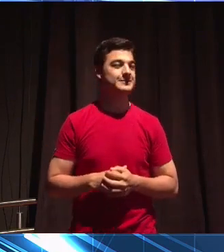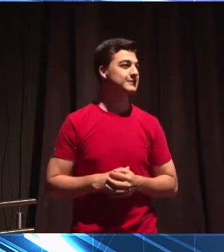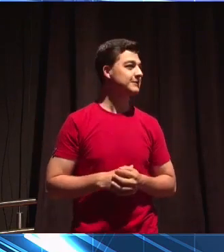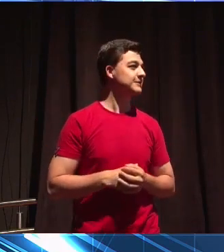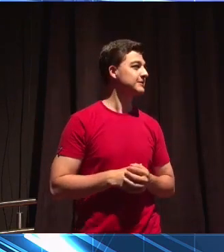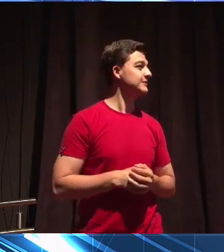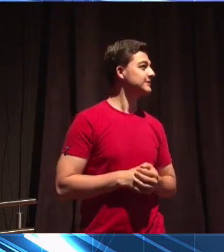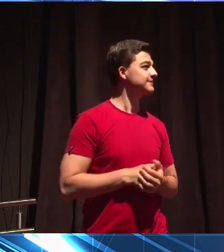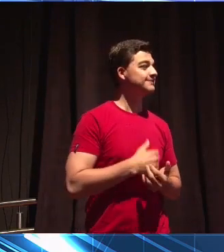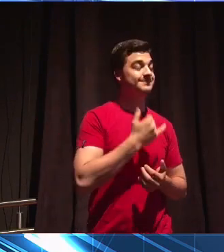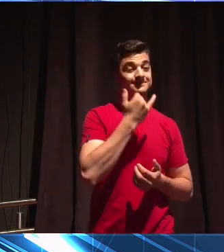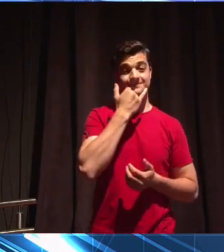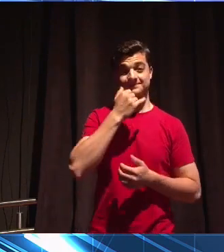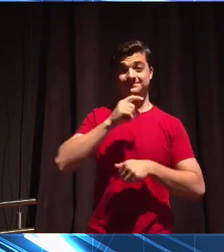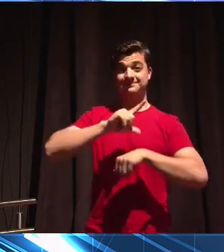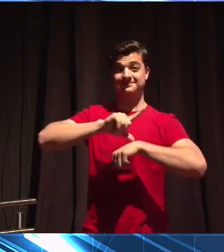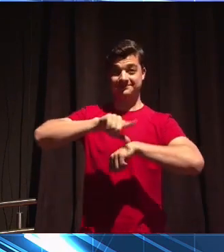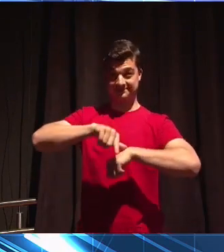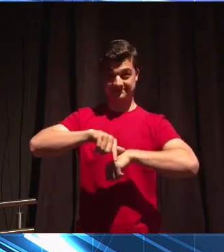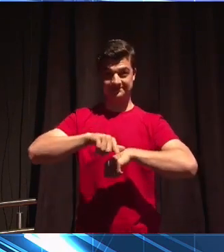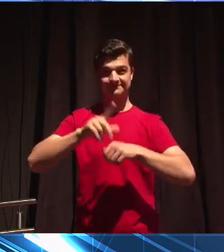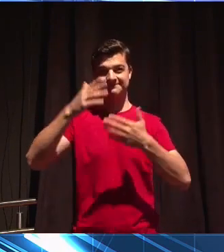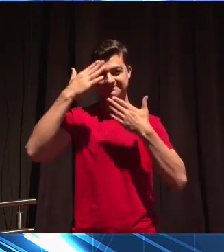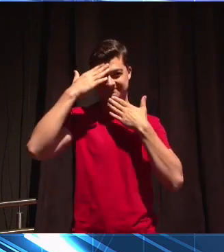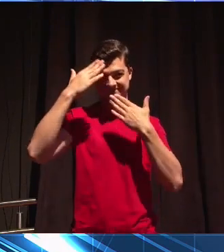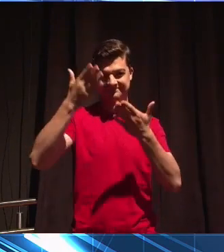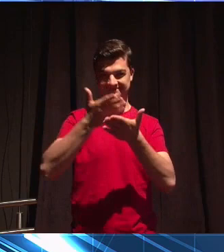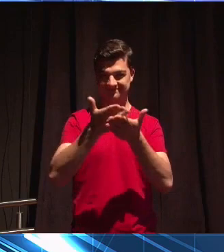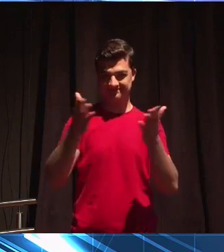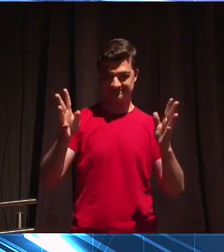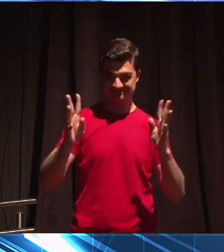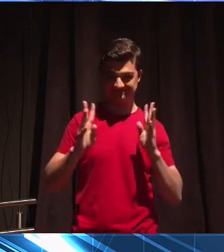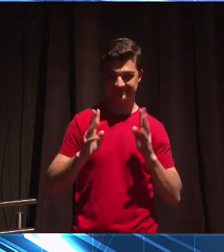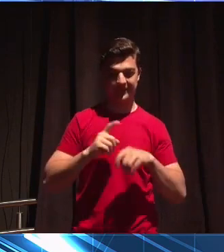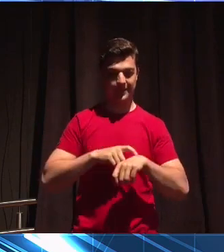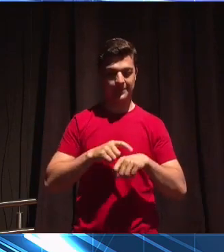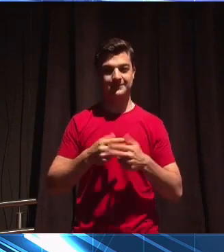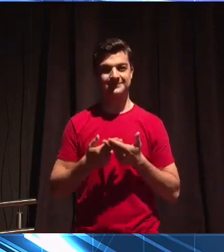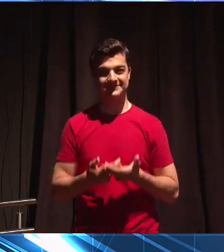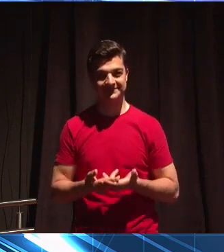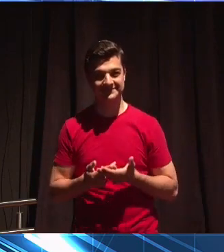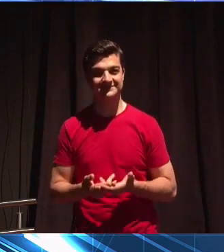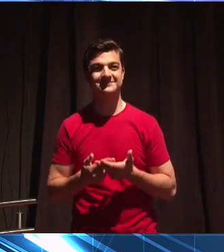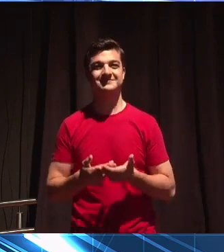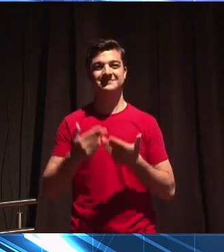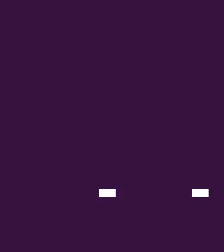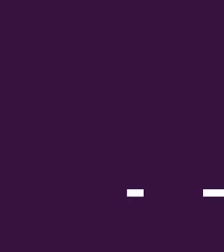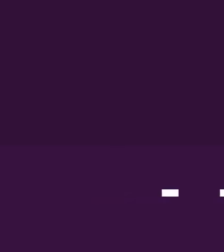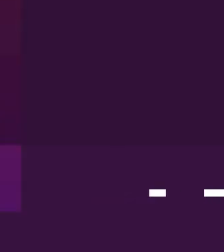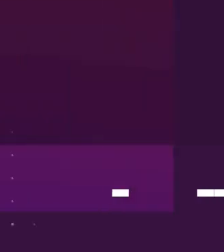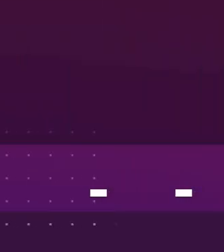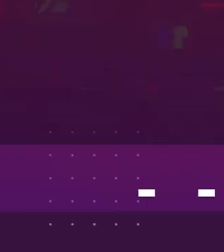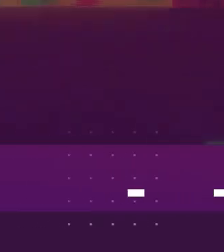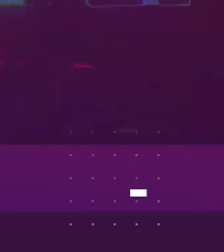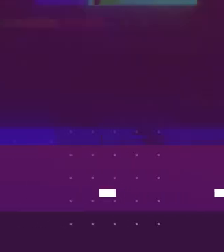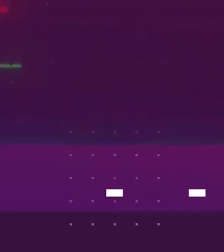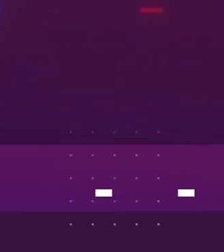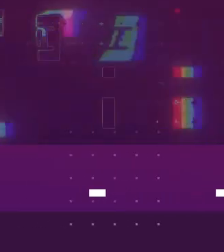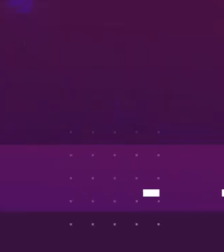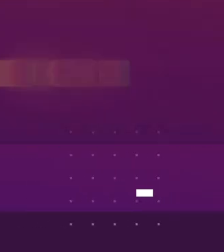ver que eu estava já passando aqui do horário. Eu agradeço a vocês que estão aqui. Muito obrigada pelo tempo e paciência de vocês em ouvir papo de maluco.